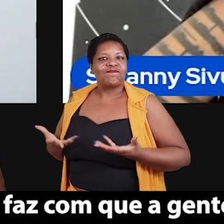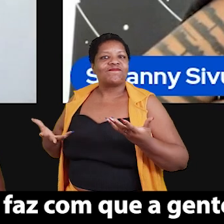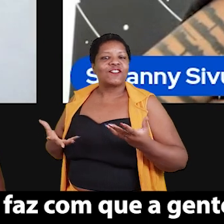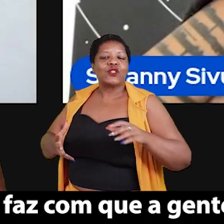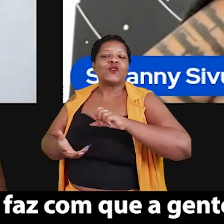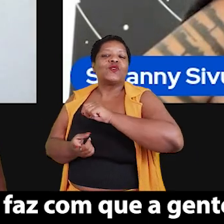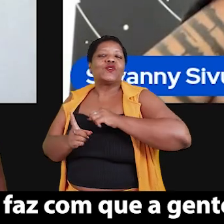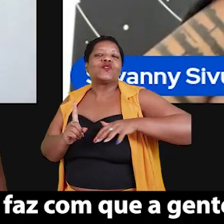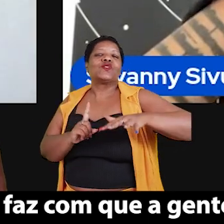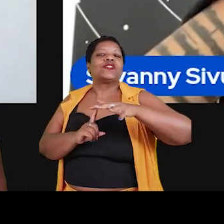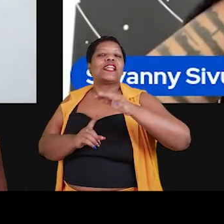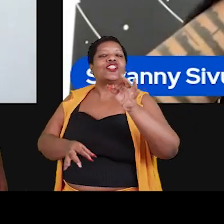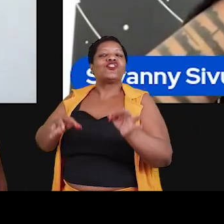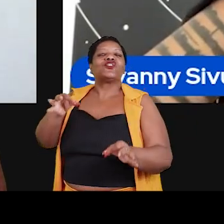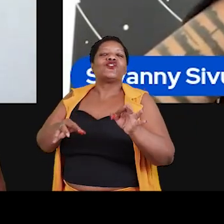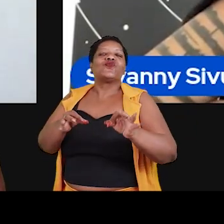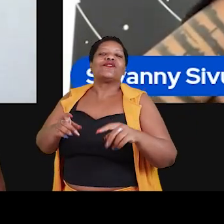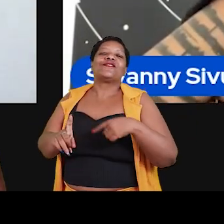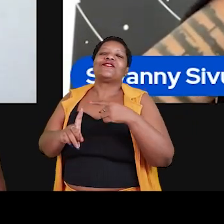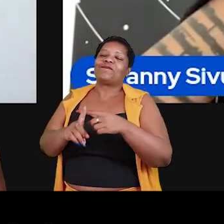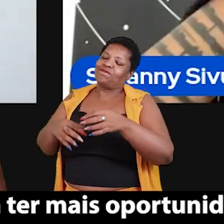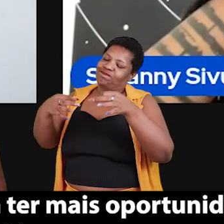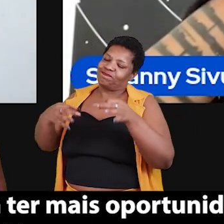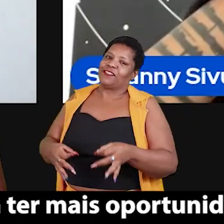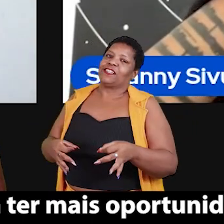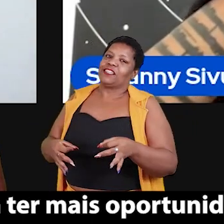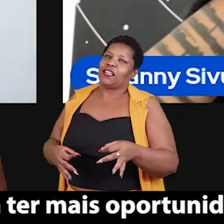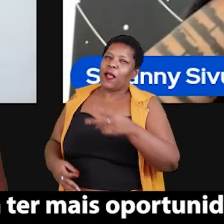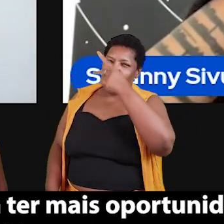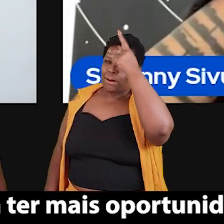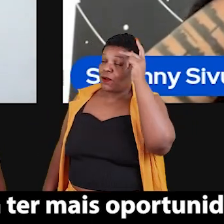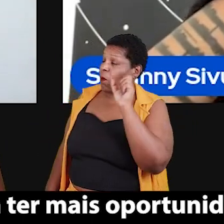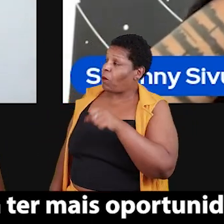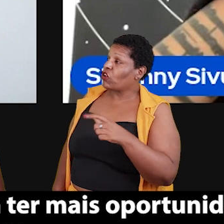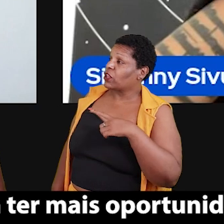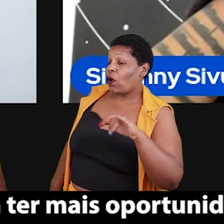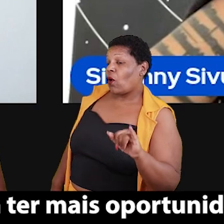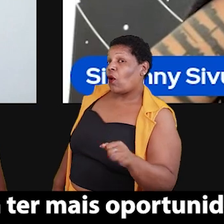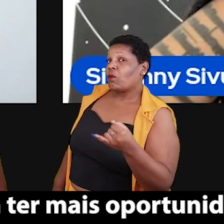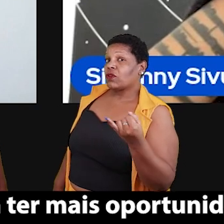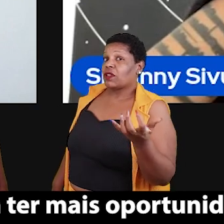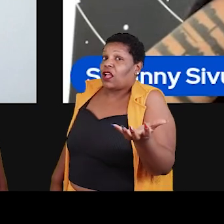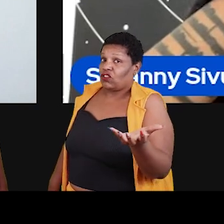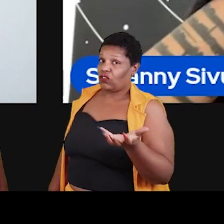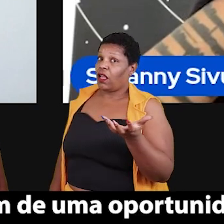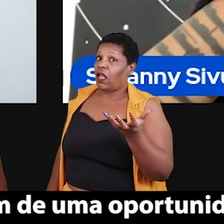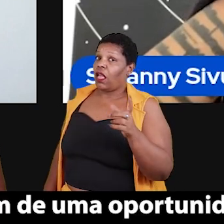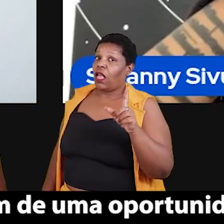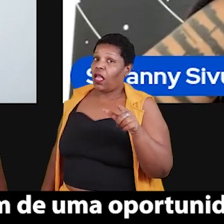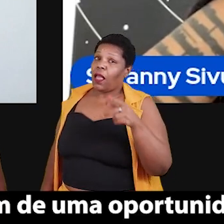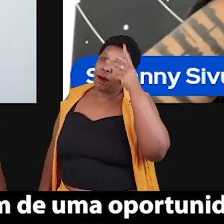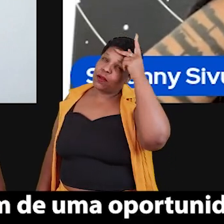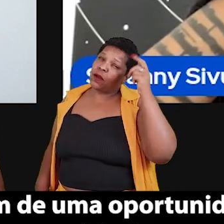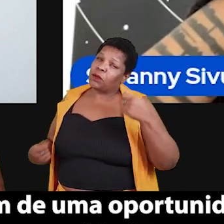uma sociedade mais justa, sabe? Onde as pessoas possam ter oportunidades. Que é isso, as pessoas elas